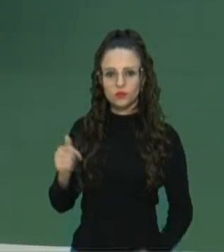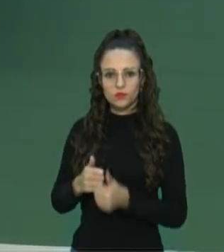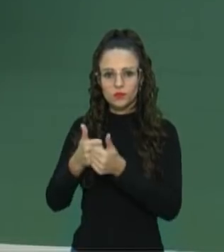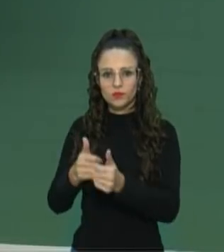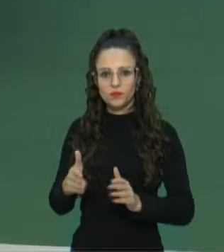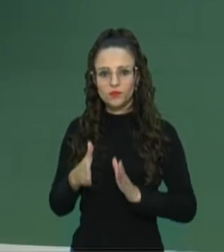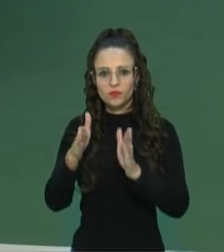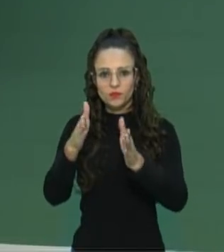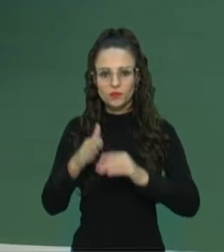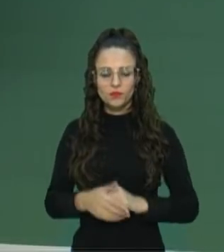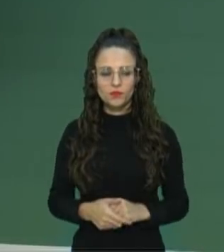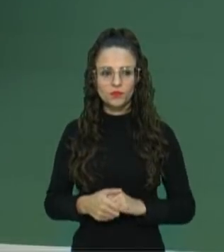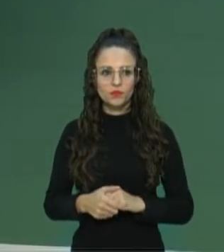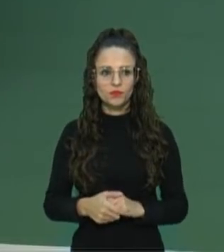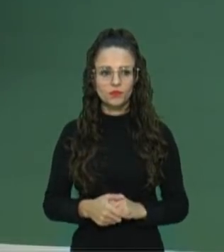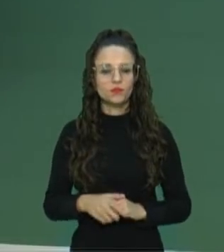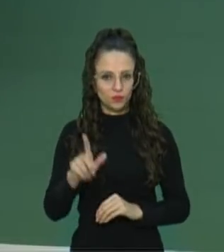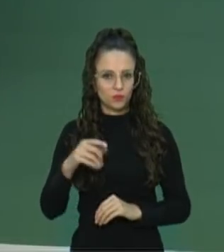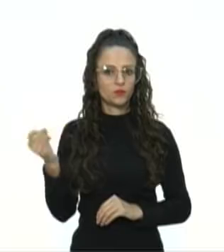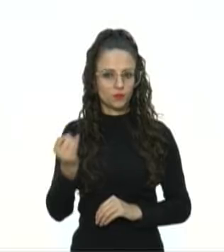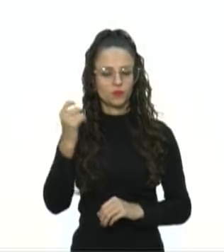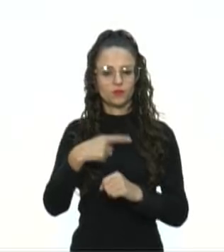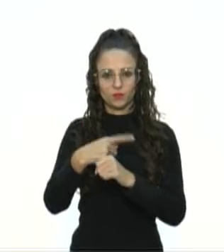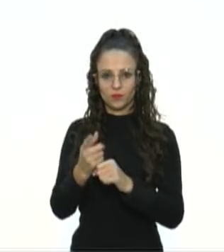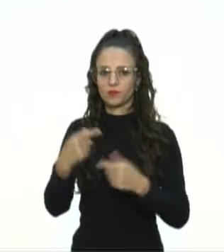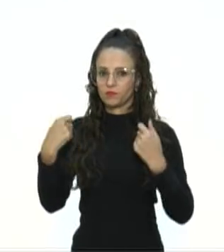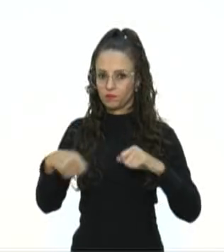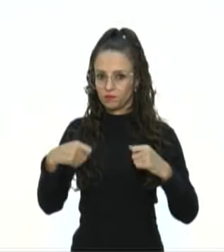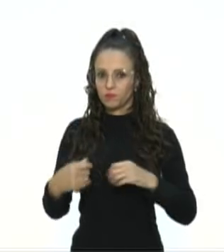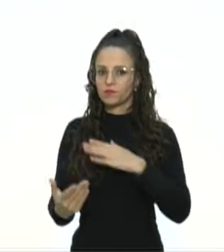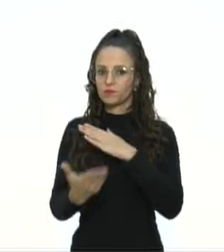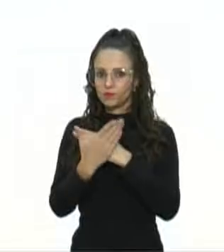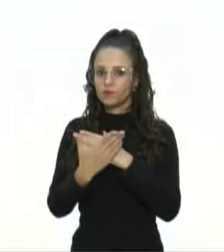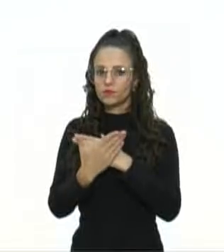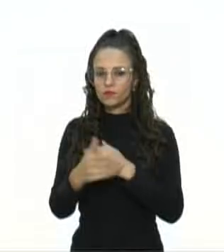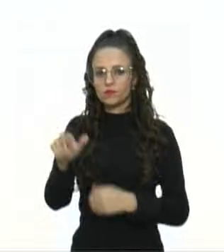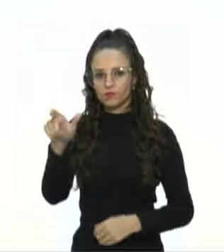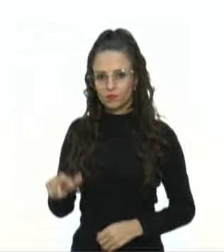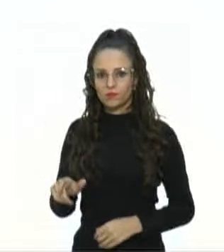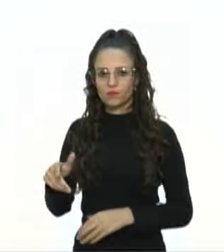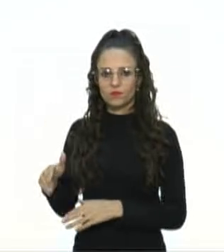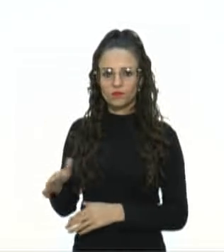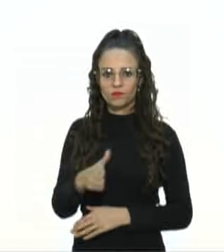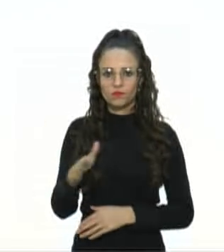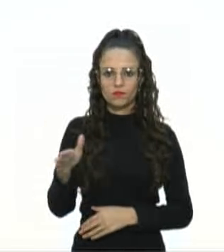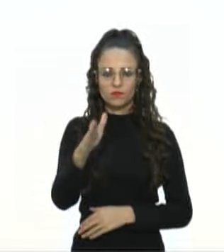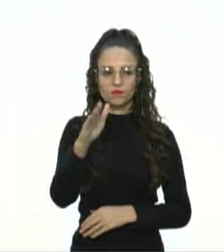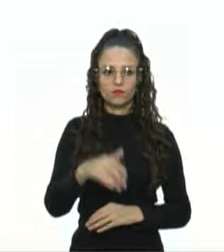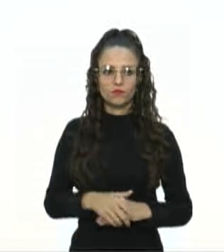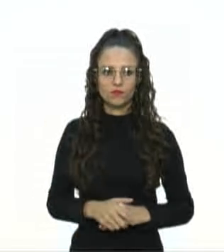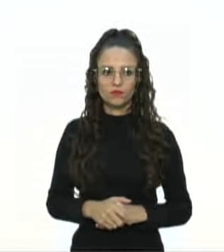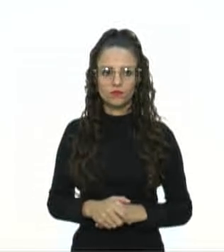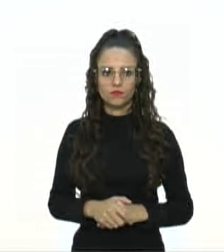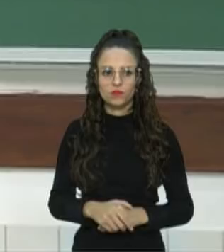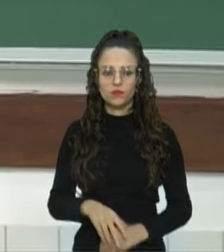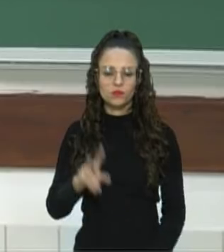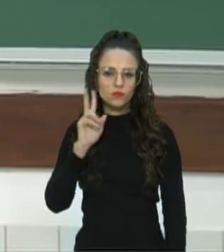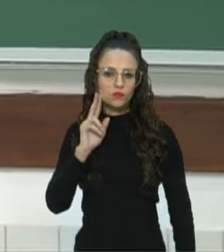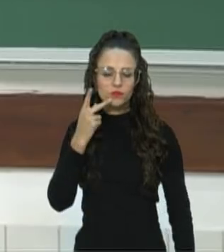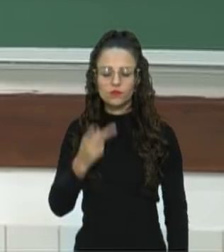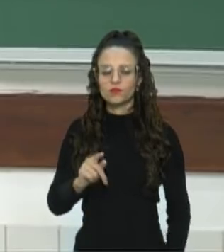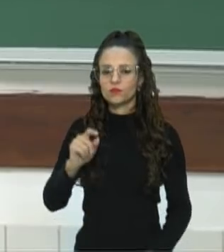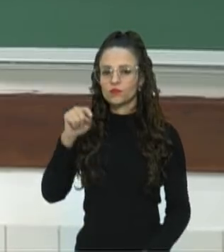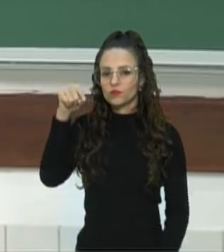caminho. Então a bússola é extremamente necessária para estar auxiliando o atleta. Então, dos pontos de controle, como eu falei para vocês,